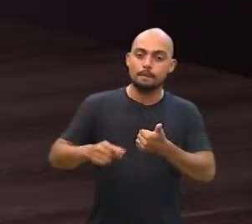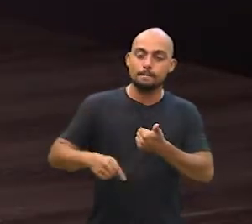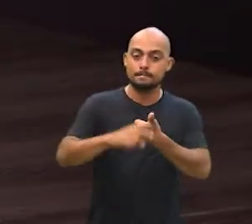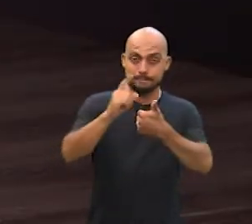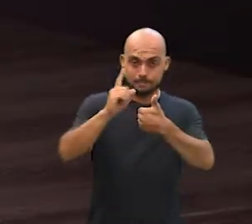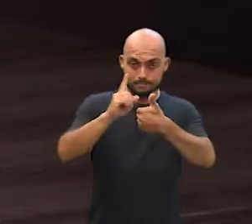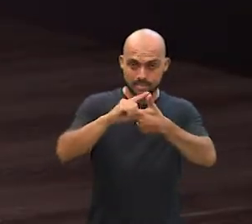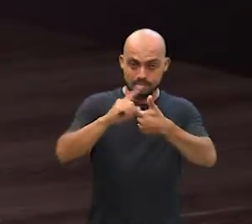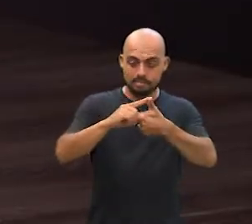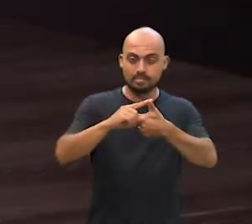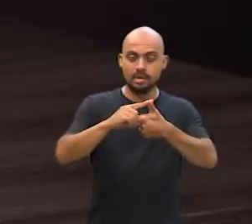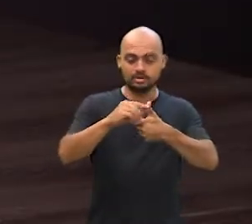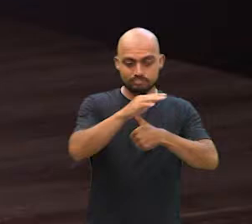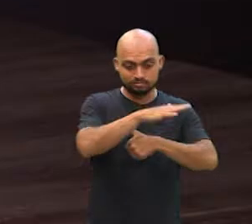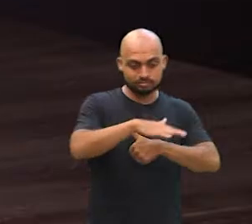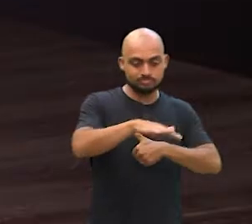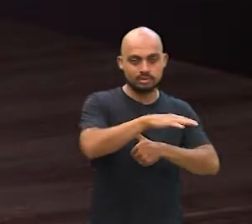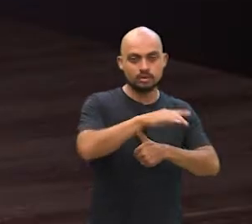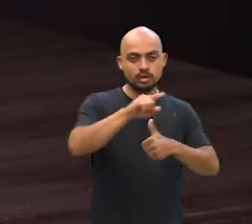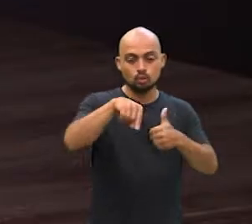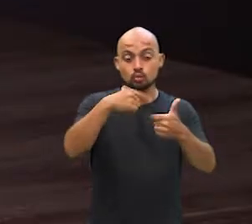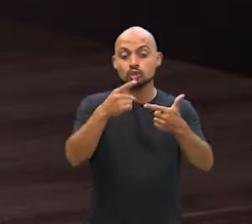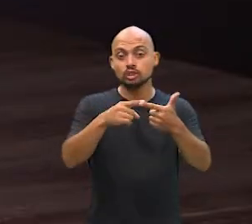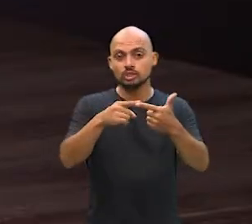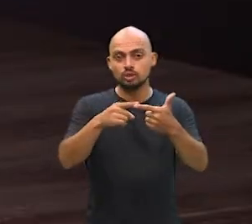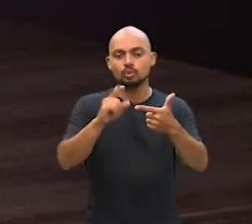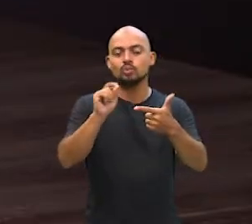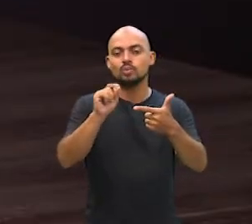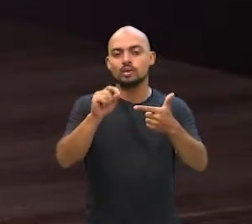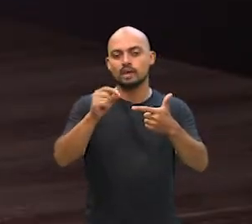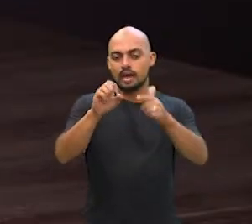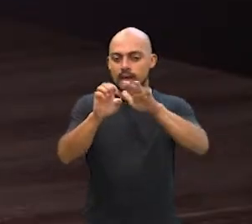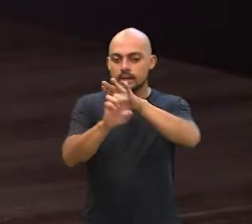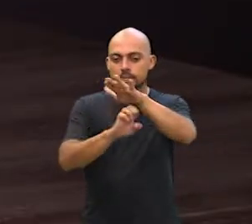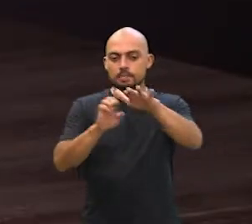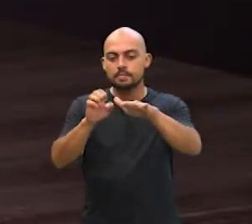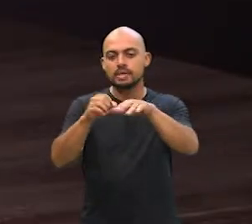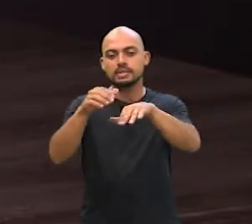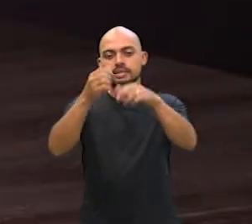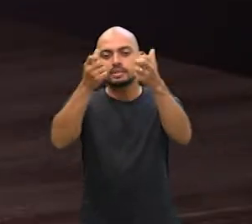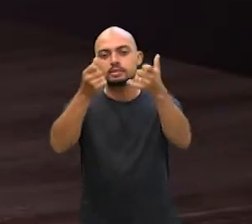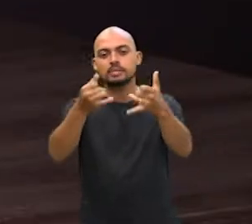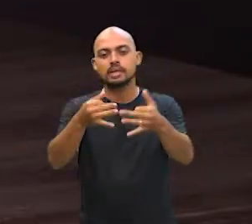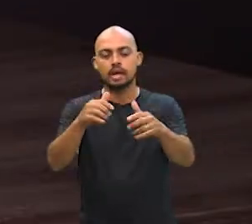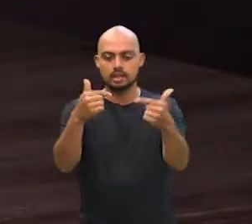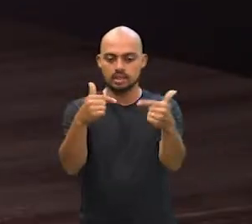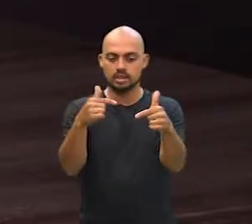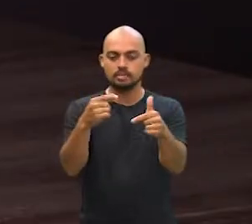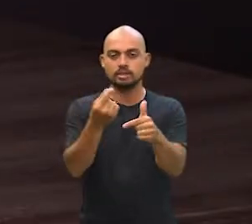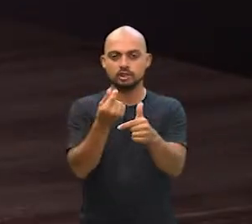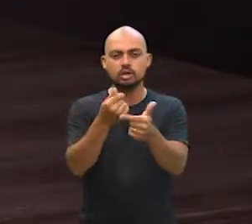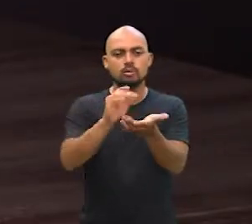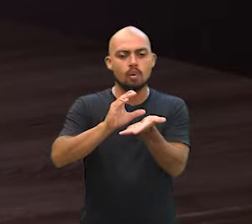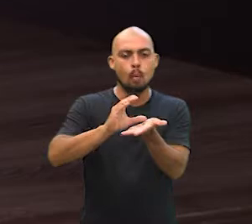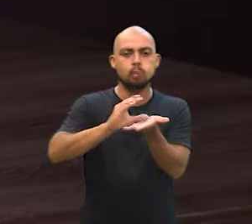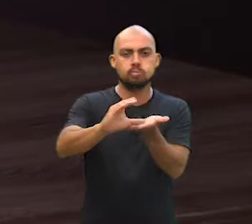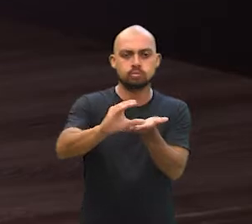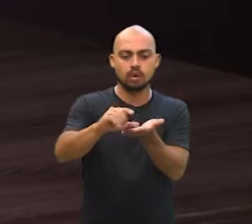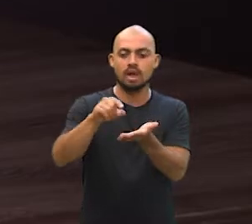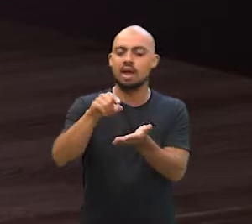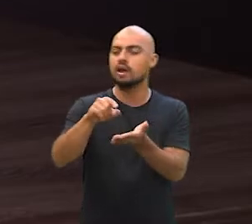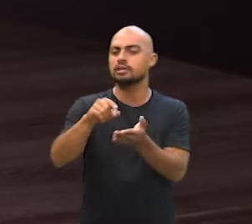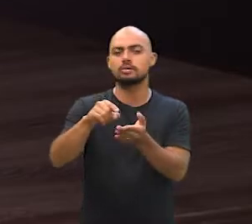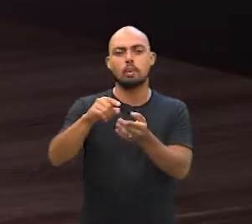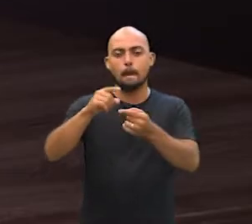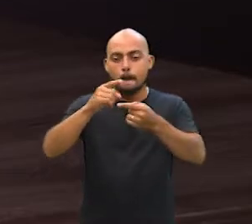bloco, mas olha só, no próximo nós vamos falar sobre uma empresa que trabalha com investimentos e ela